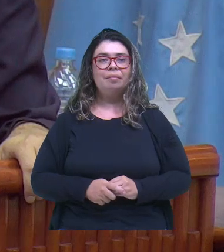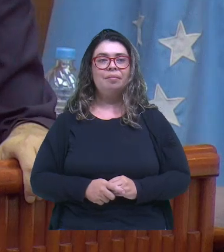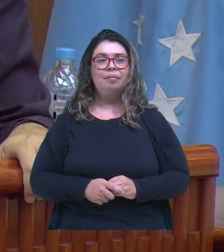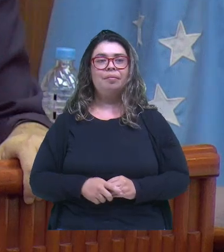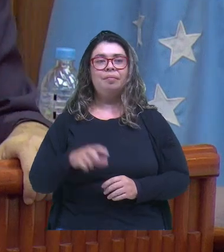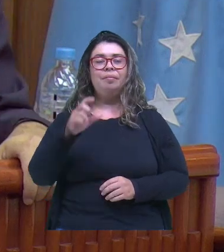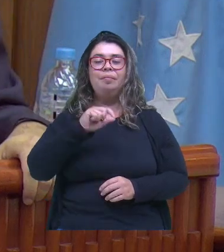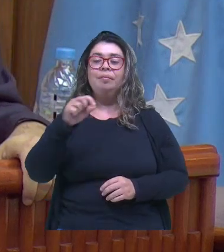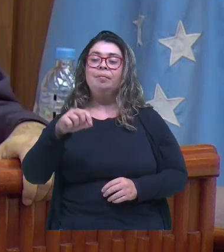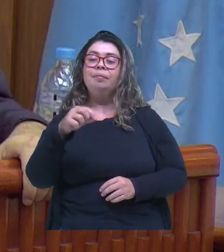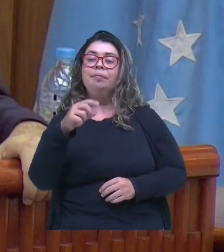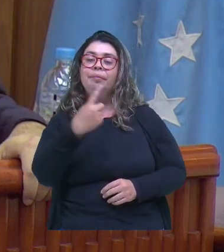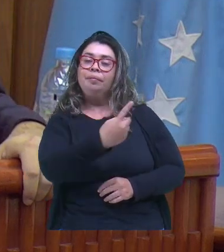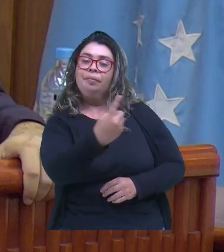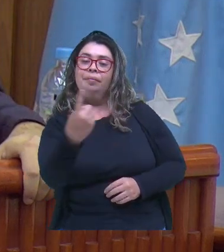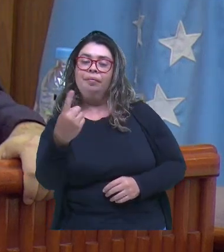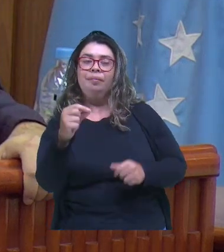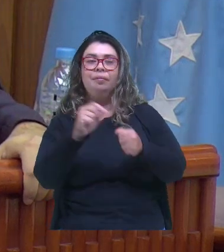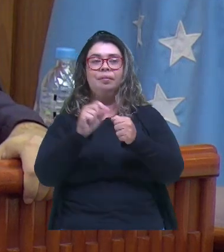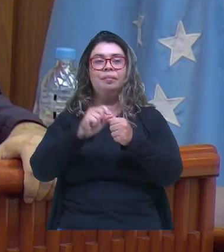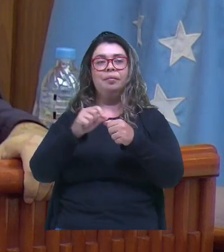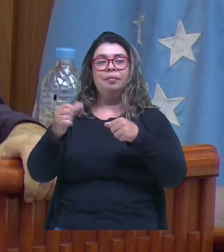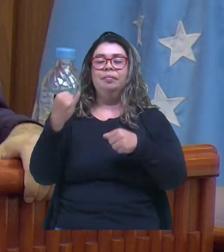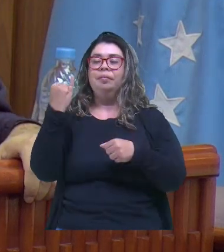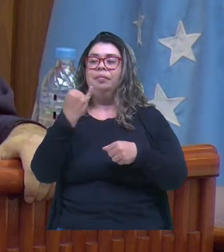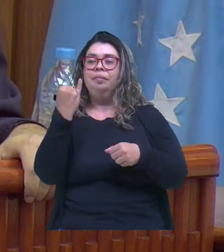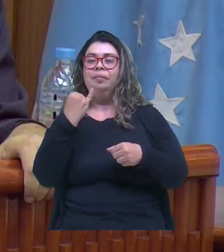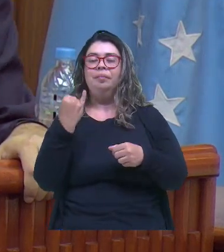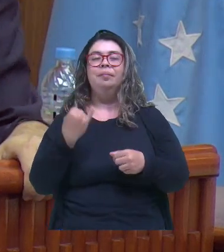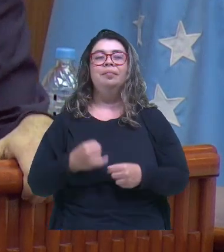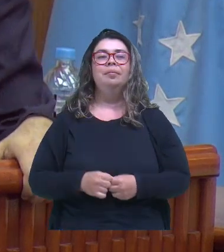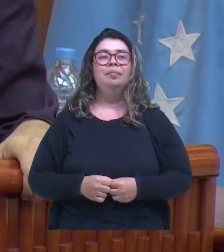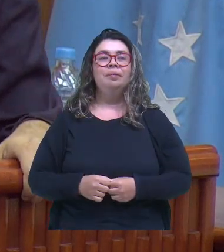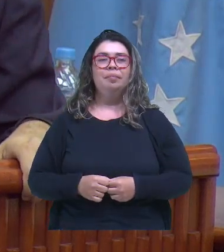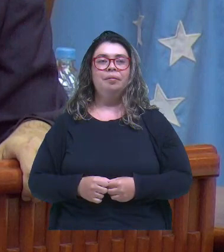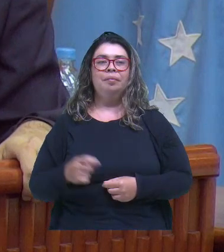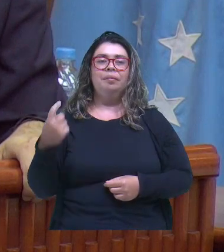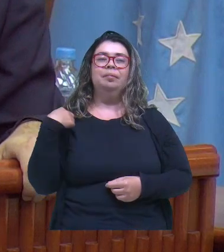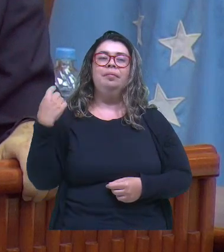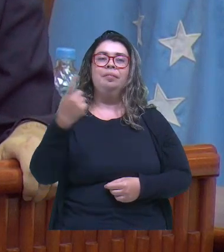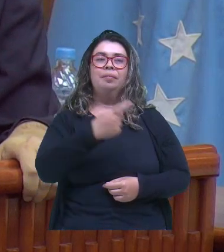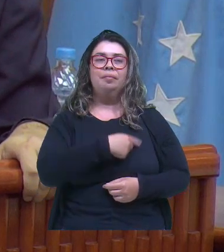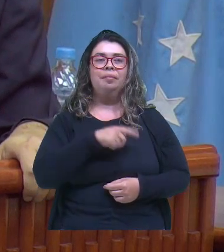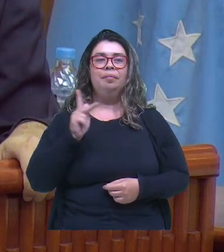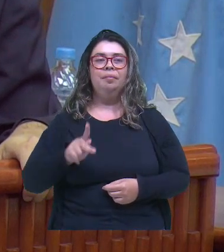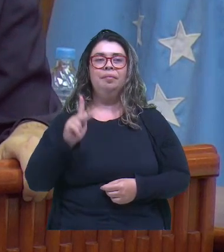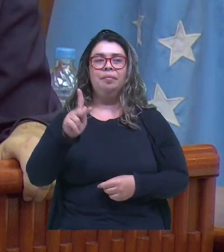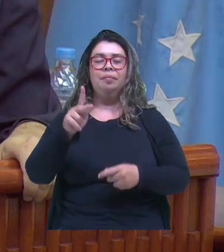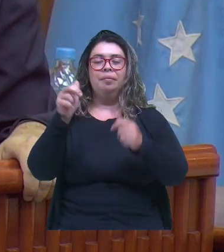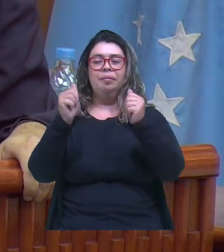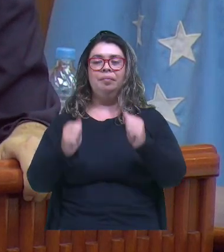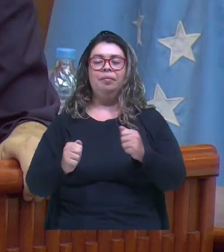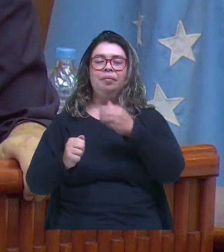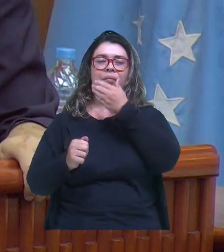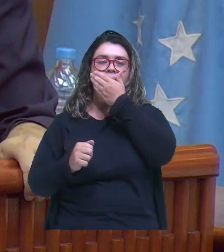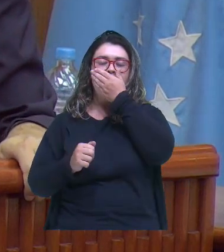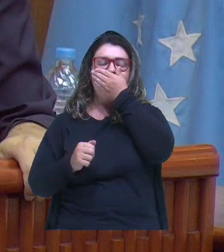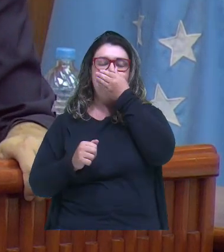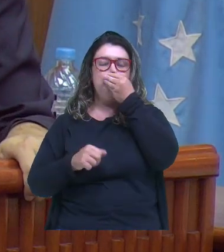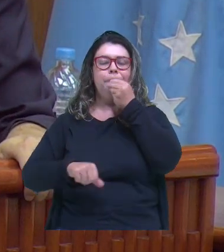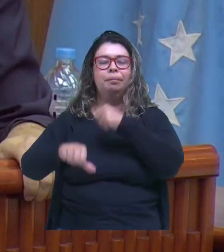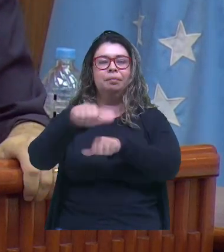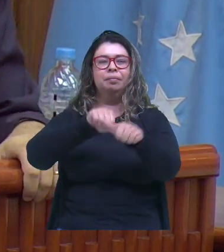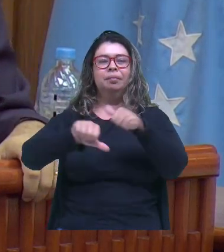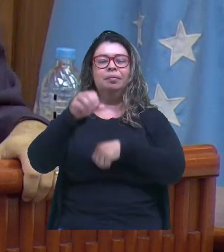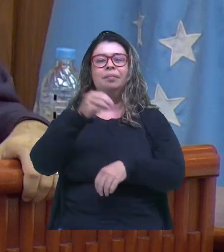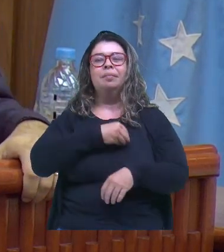aquilo que cada um faz de importante dentro do seu segmento, como já foi dito aqui, e que a gente sempre possa transformar a vida